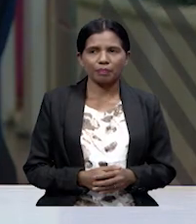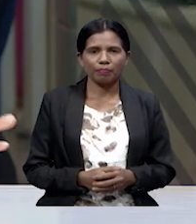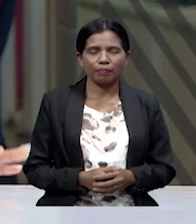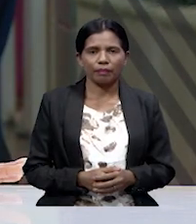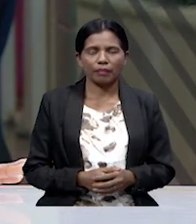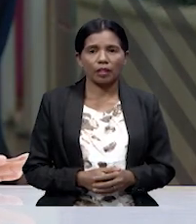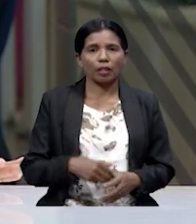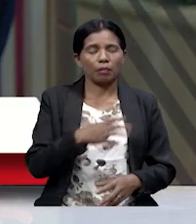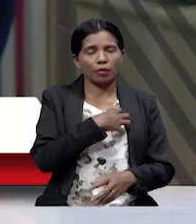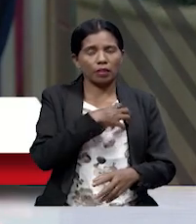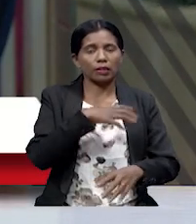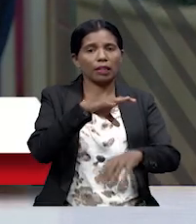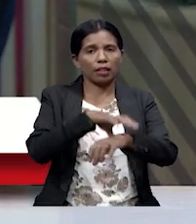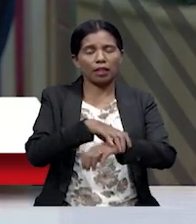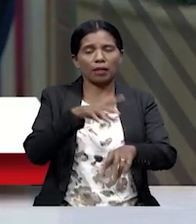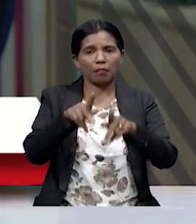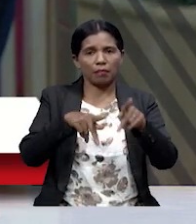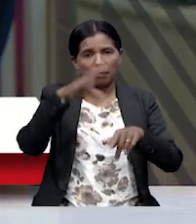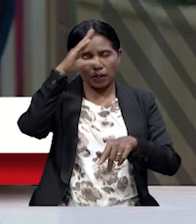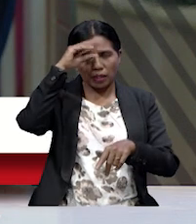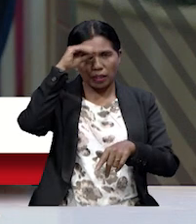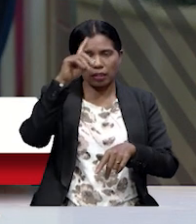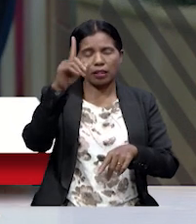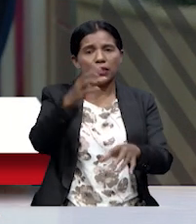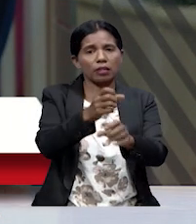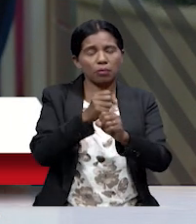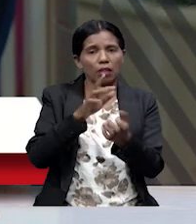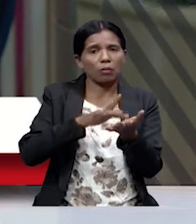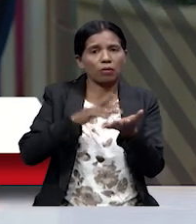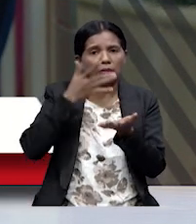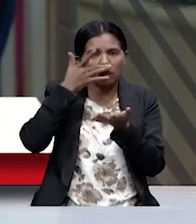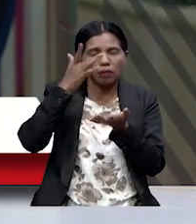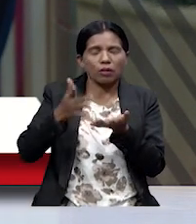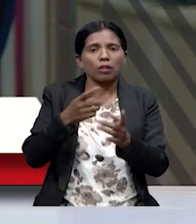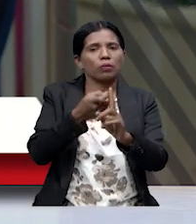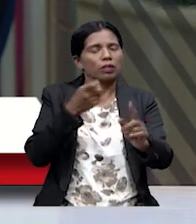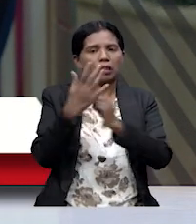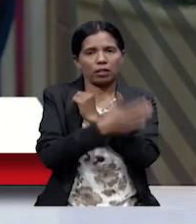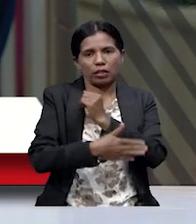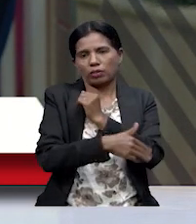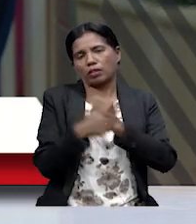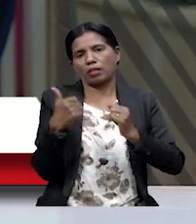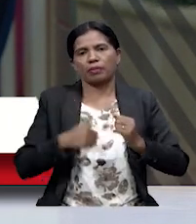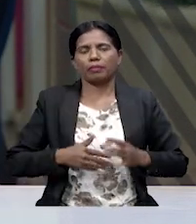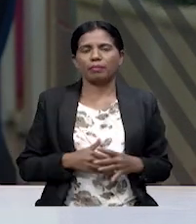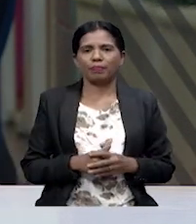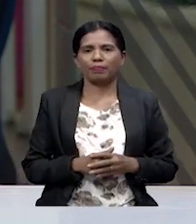Pensi captura mana ida de confia simo pacote marijuana nebe importa Rusia e Israelior.